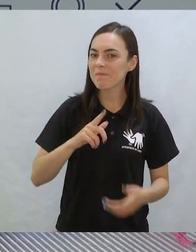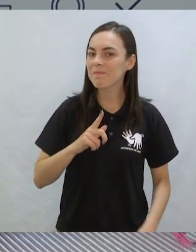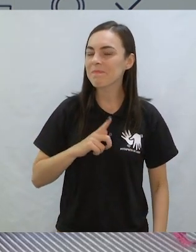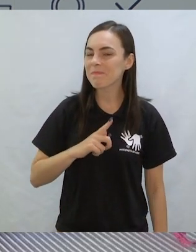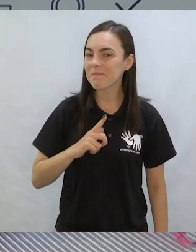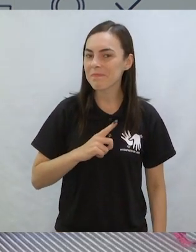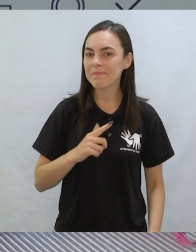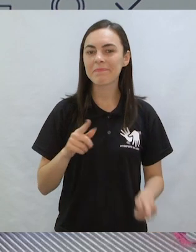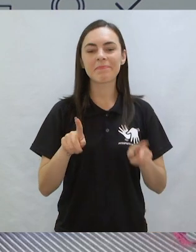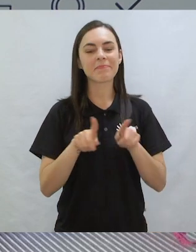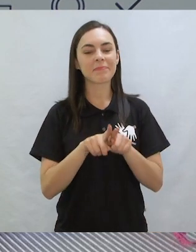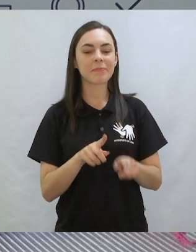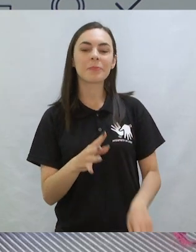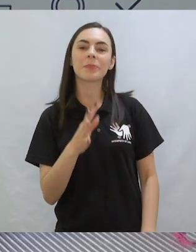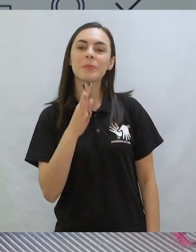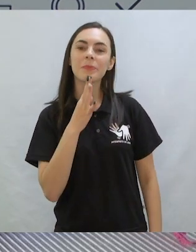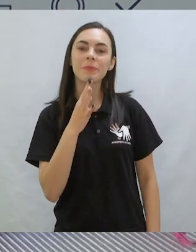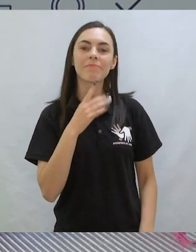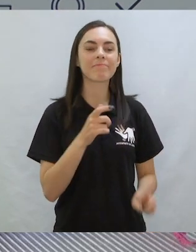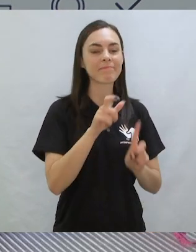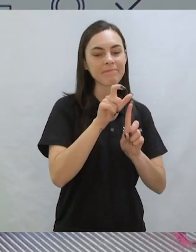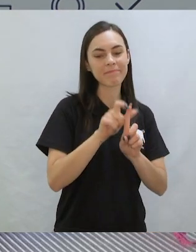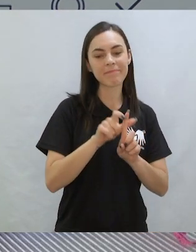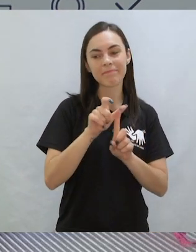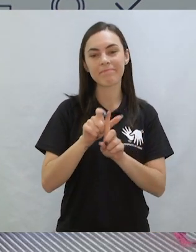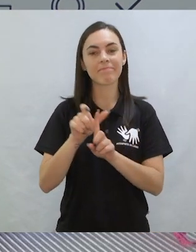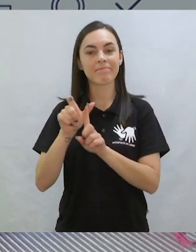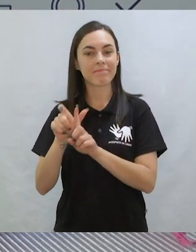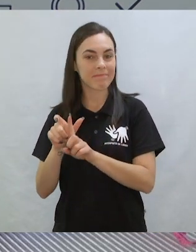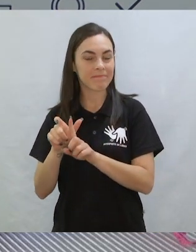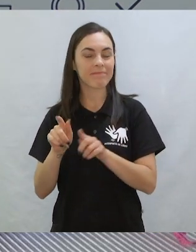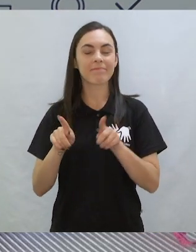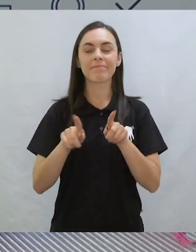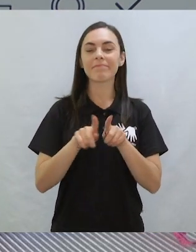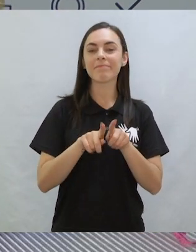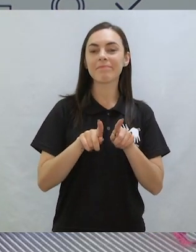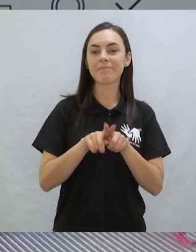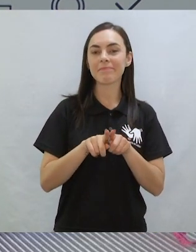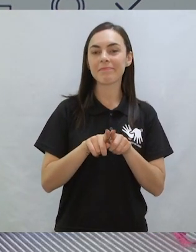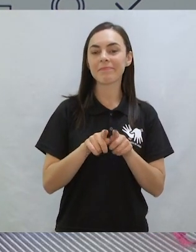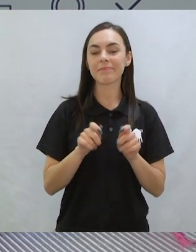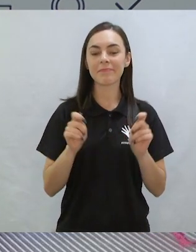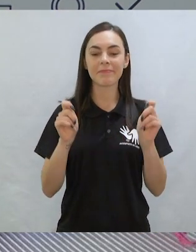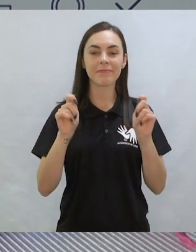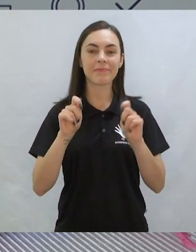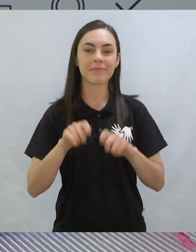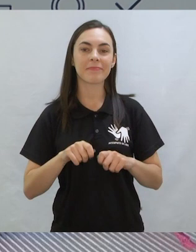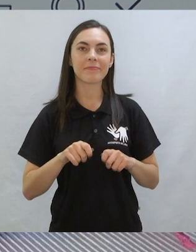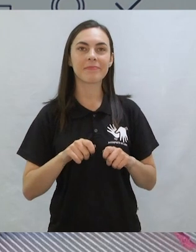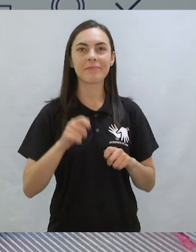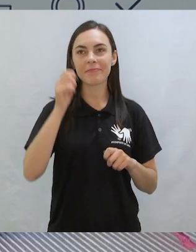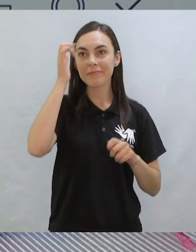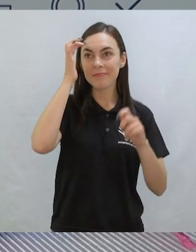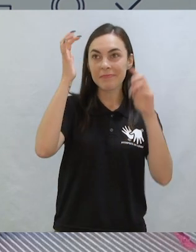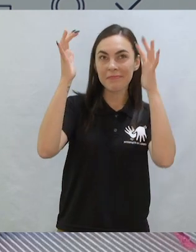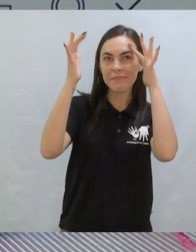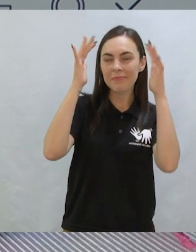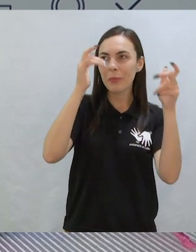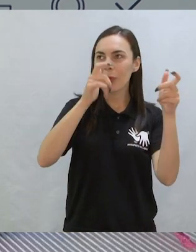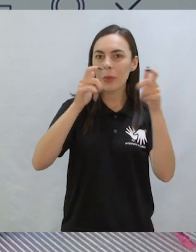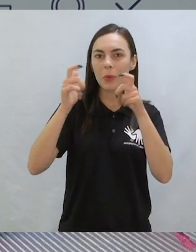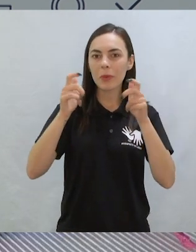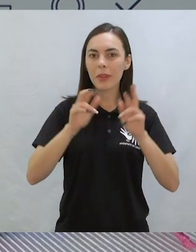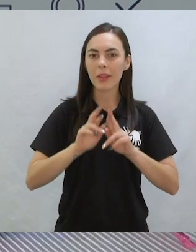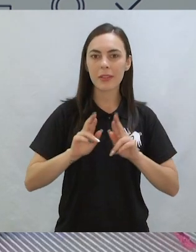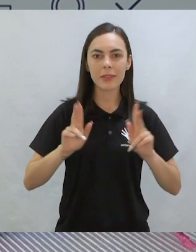histórias, aqui dentro nós conhecemos personagens, aqui dentro nós vamos para diferentes